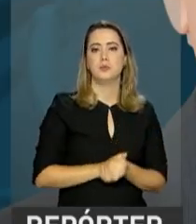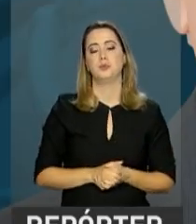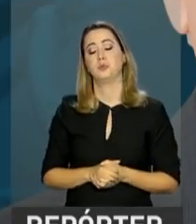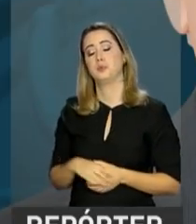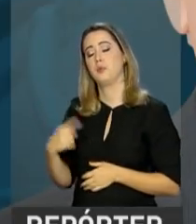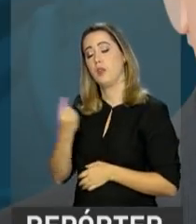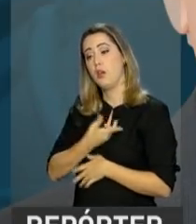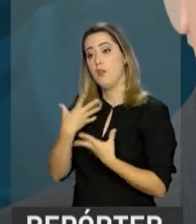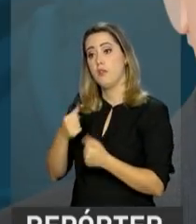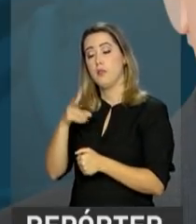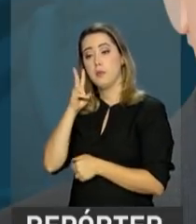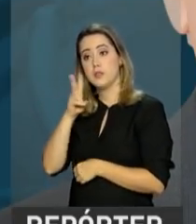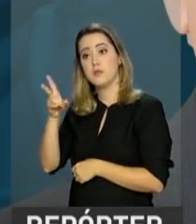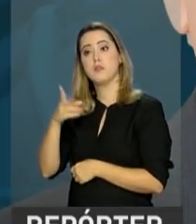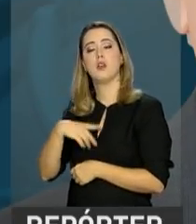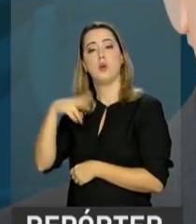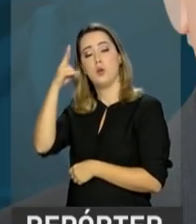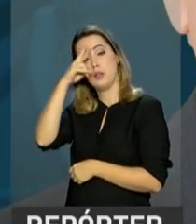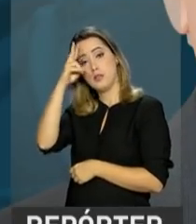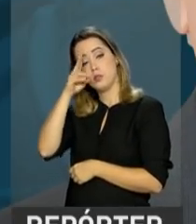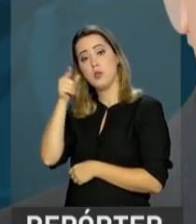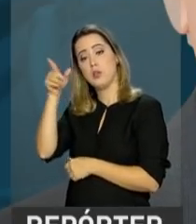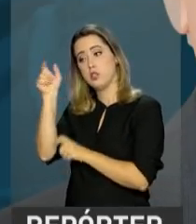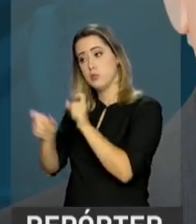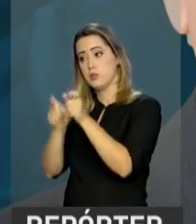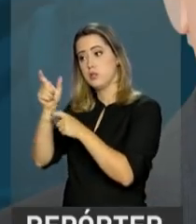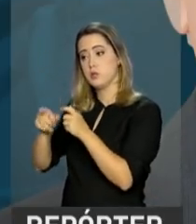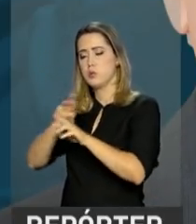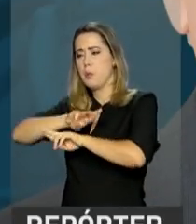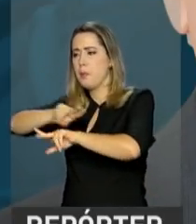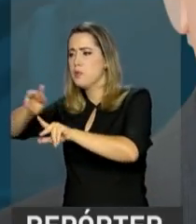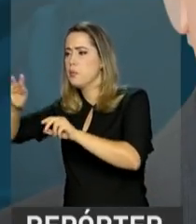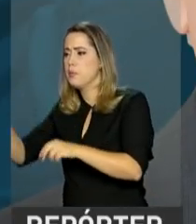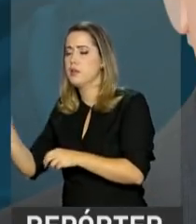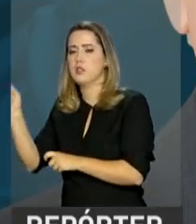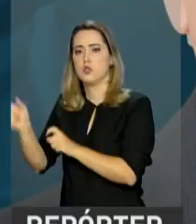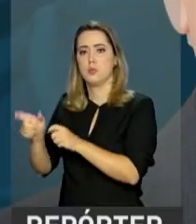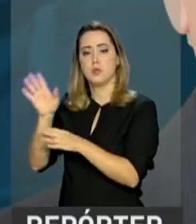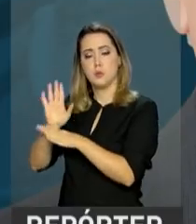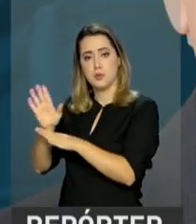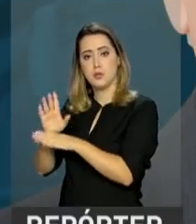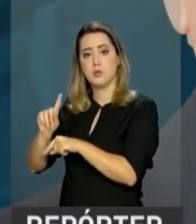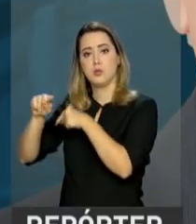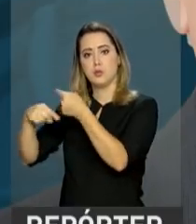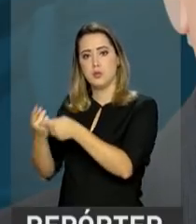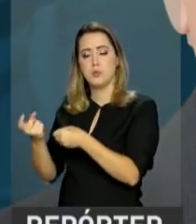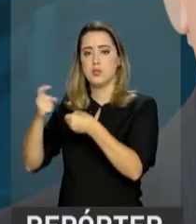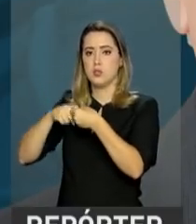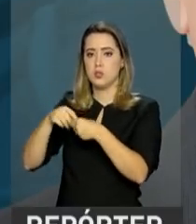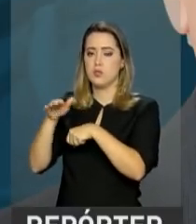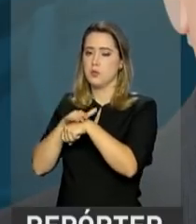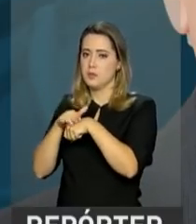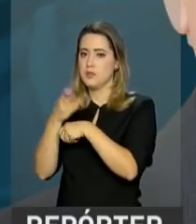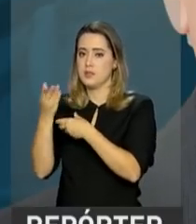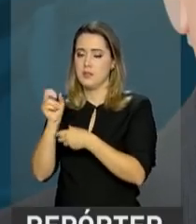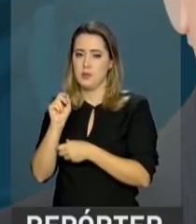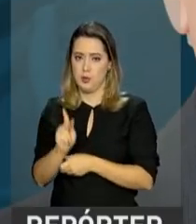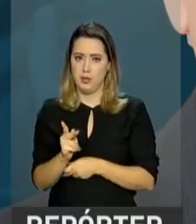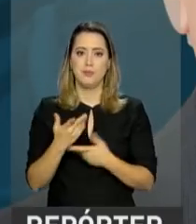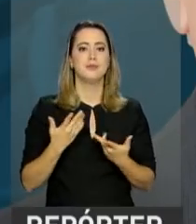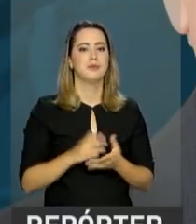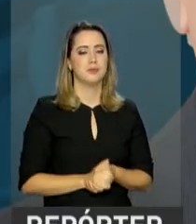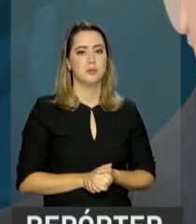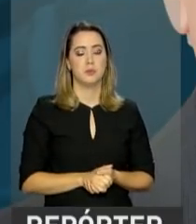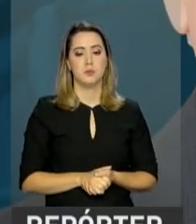então a gente vai ouvir agora a história de brasileiros que representam milhares de pessoas beneficiadas por essa medida depois a gente volta pra comentar o que ok vamos